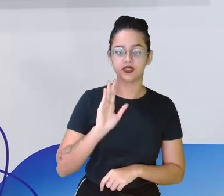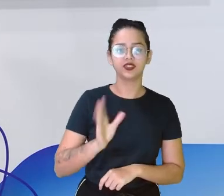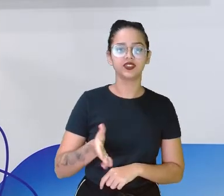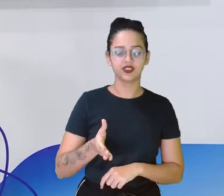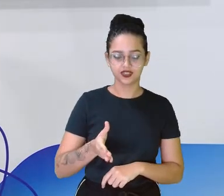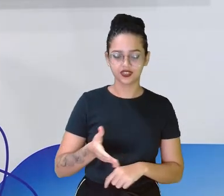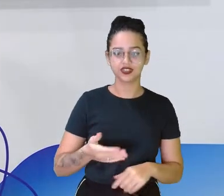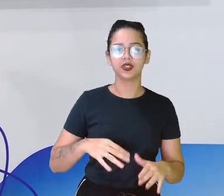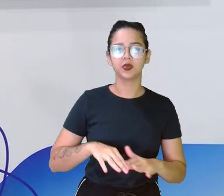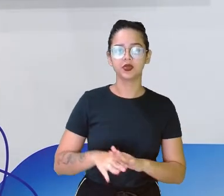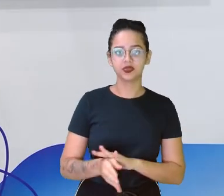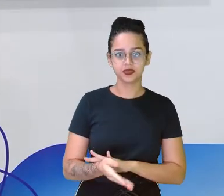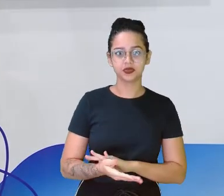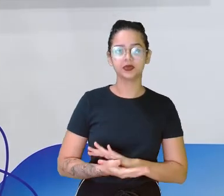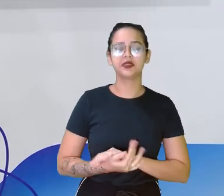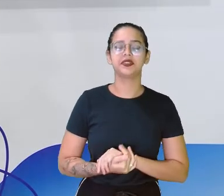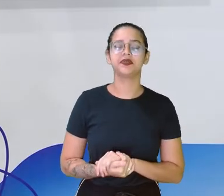estão